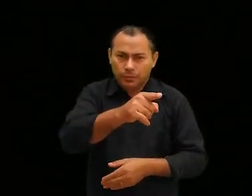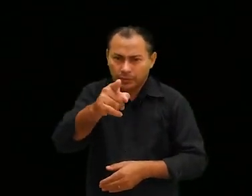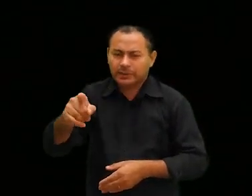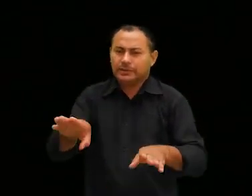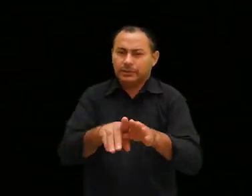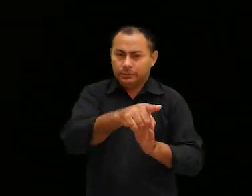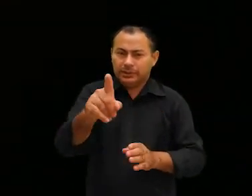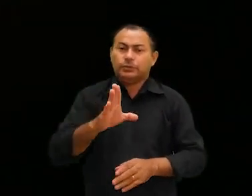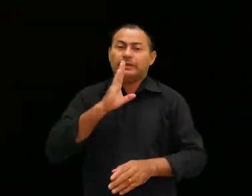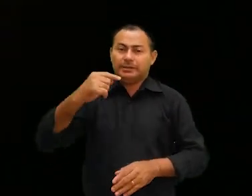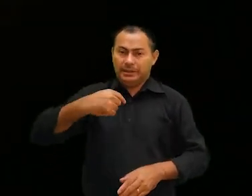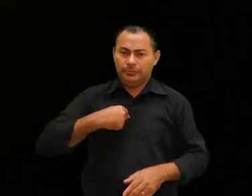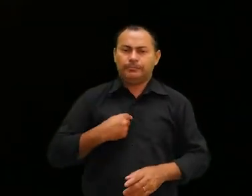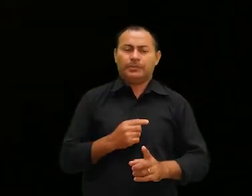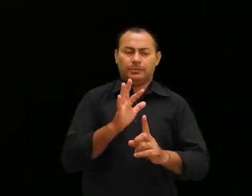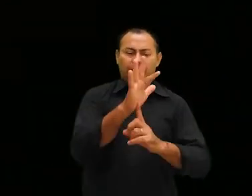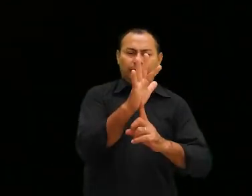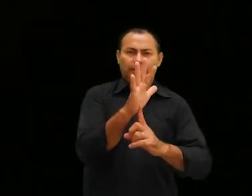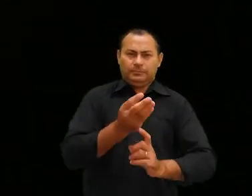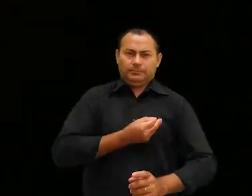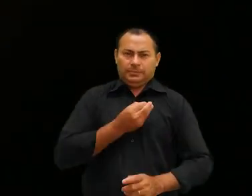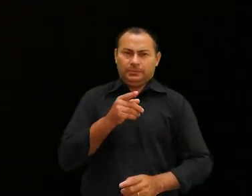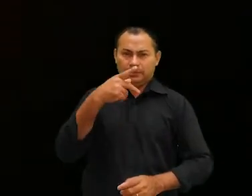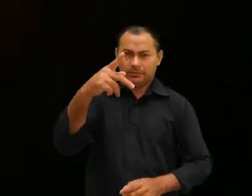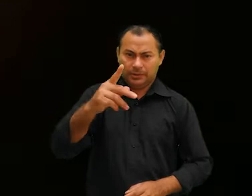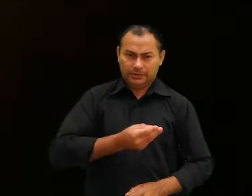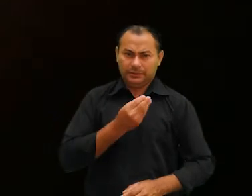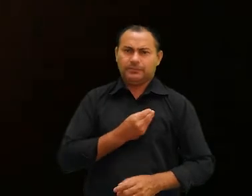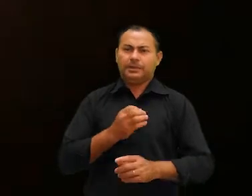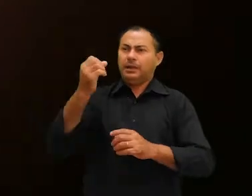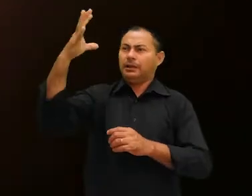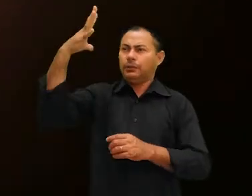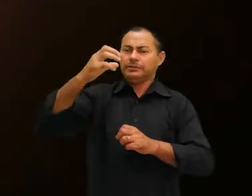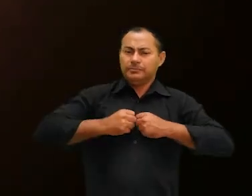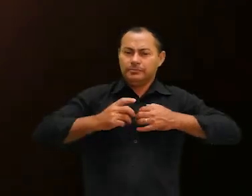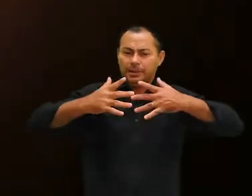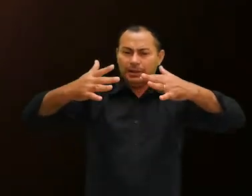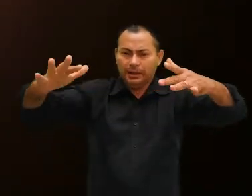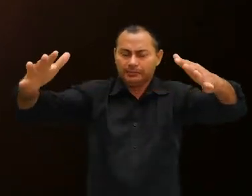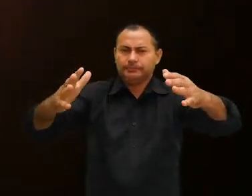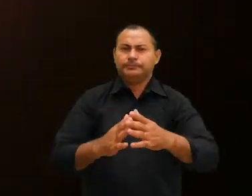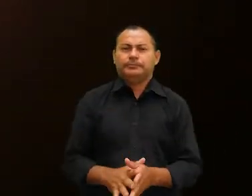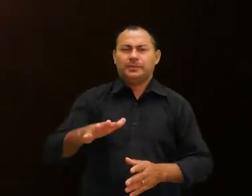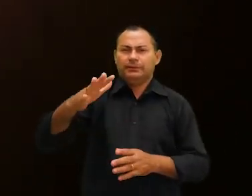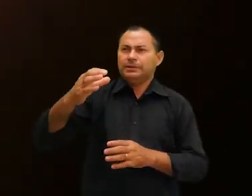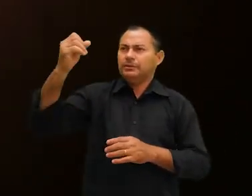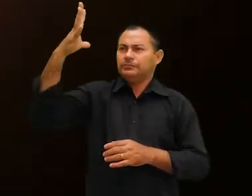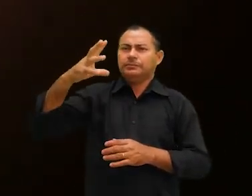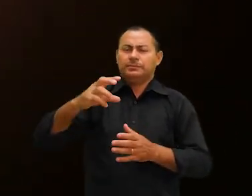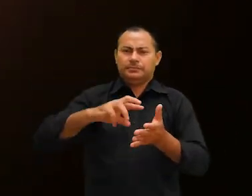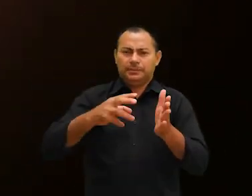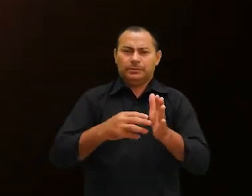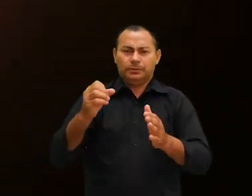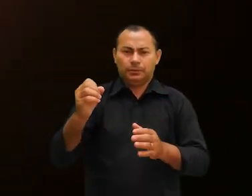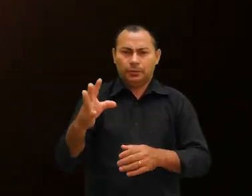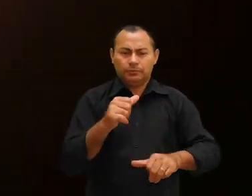eu já conheço vocês e vocês me conhecem uma vela foi acesa na vida de vocês e essa luz vai brilhar talvez essa